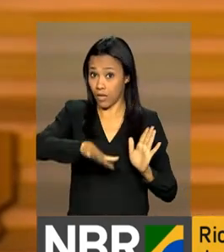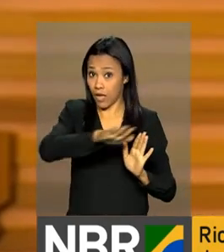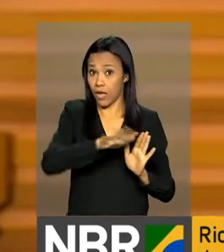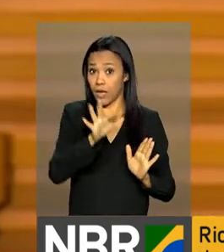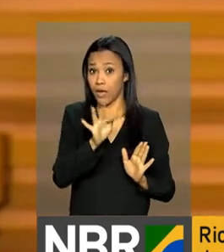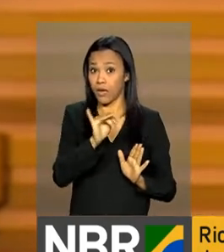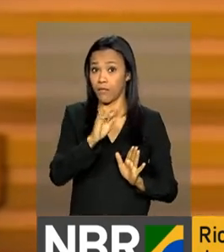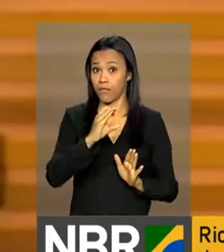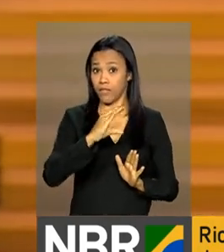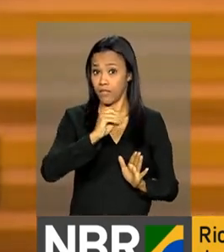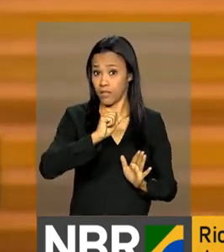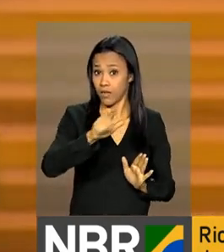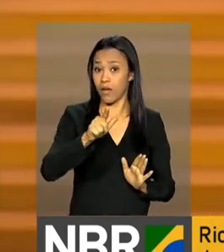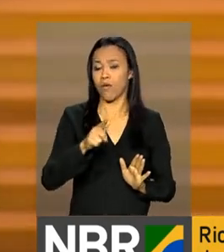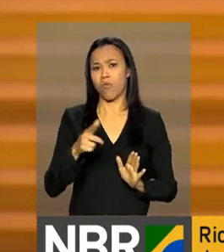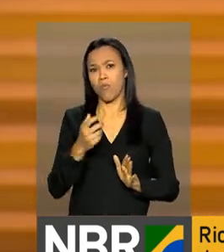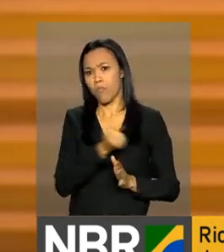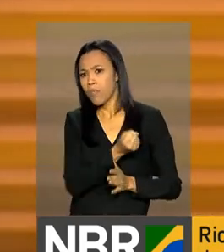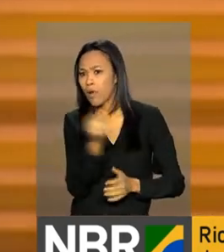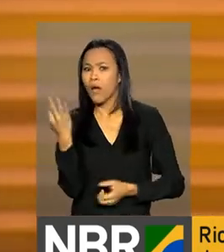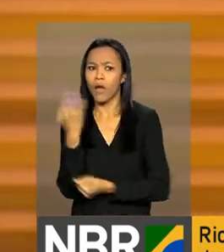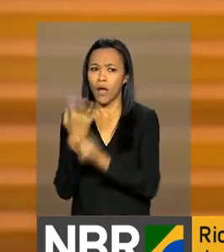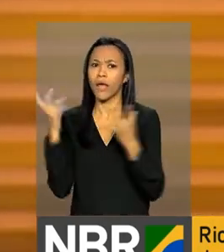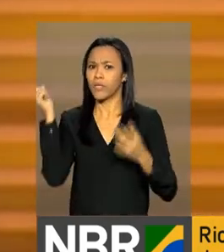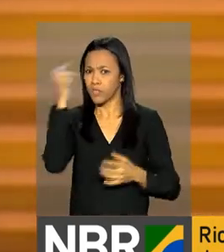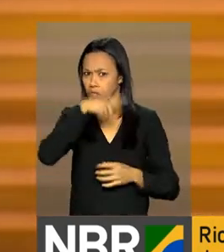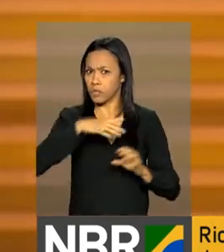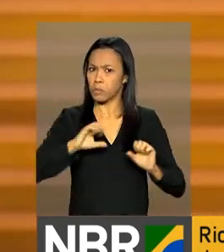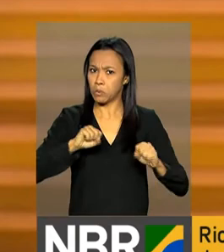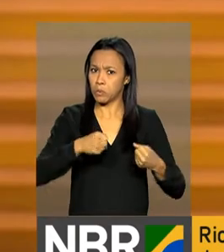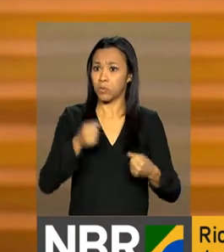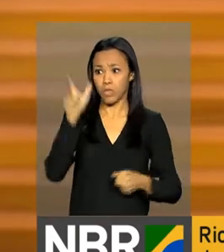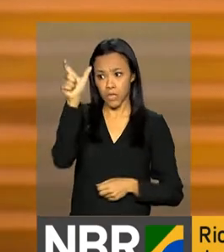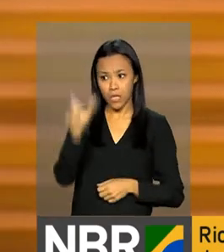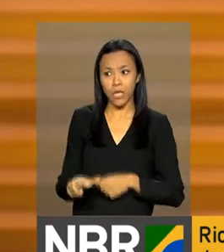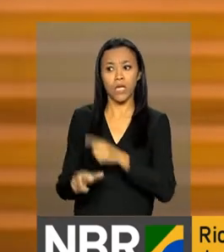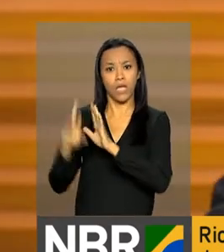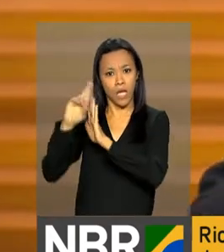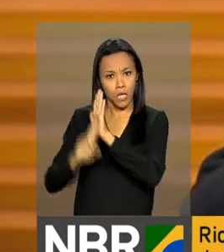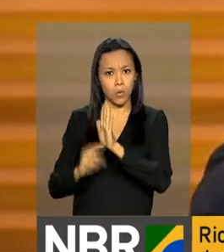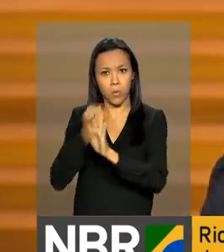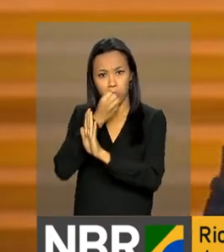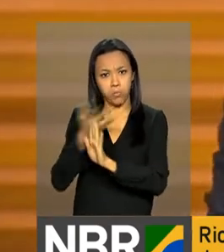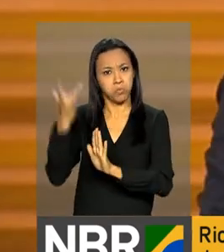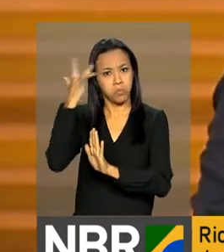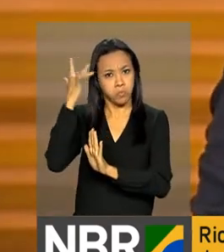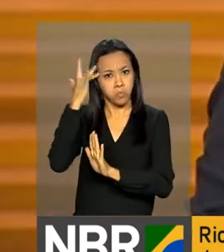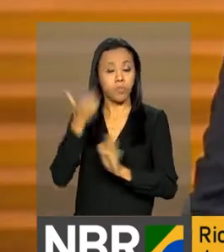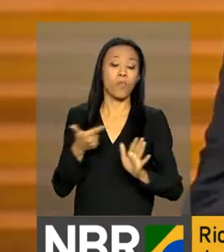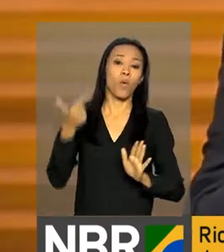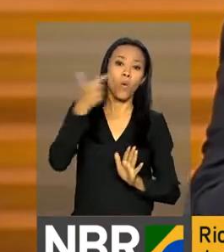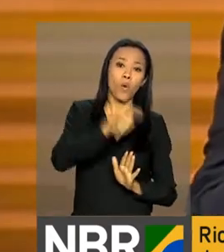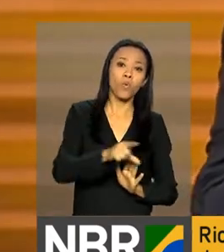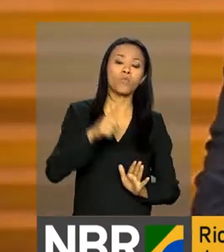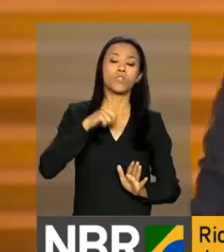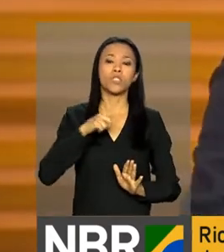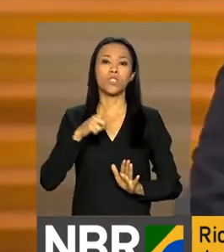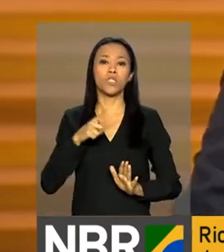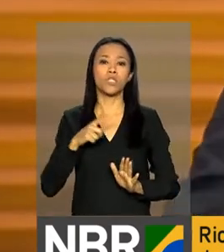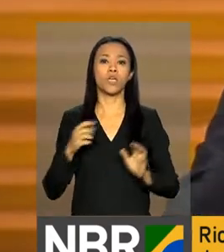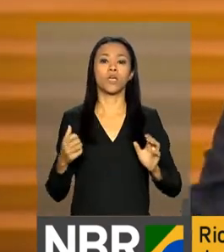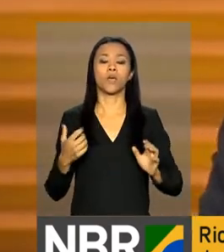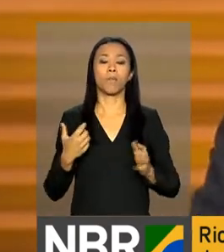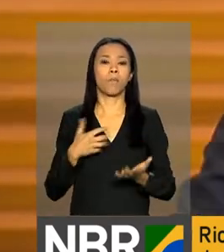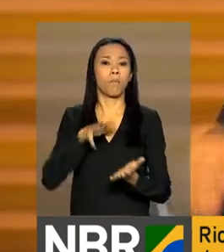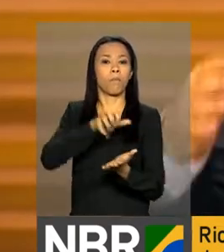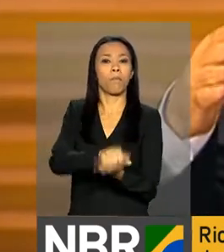muito difícil. E o Pedro Paulo relatou com muita competência. Muitos deputados aqui tinham posições históricas e, pelo Rio de